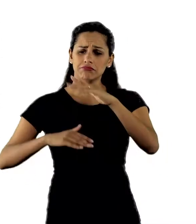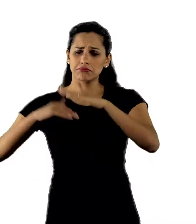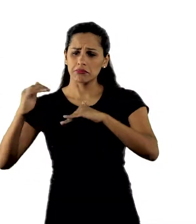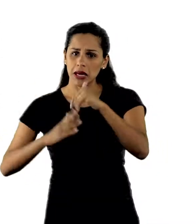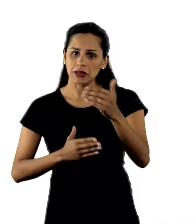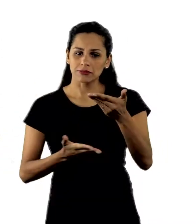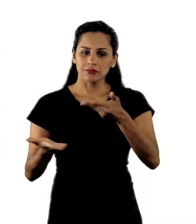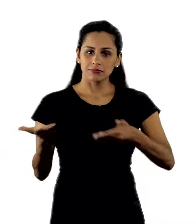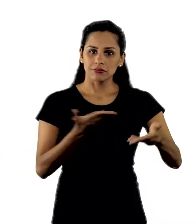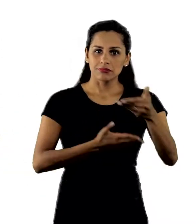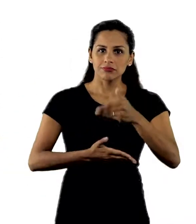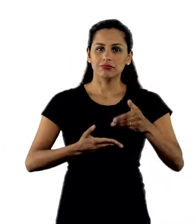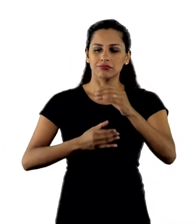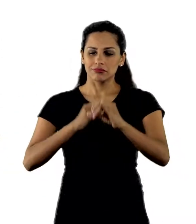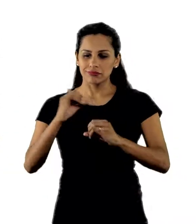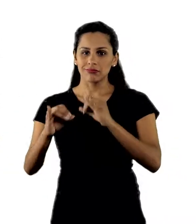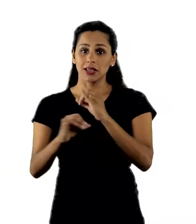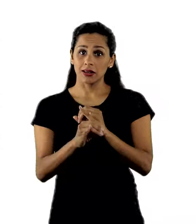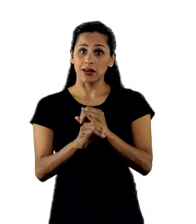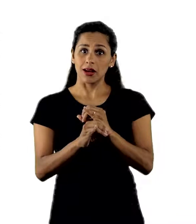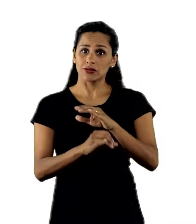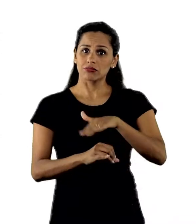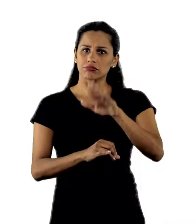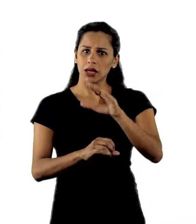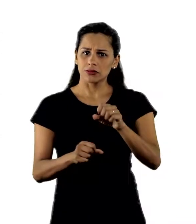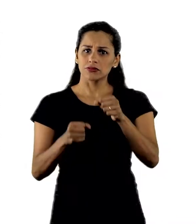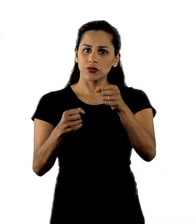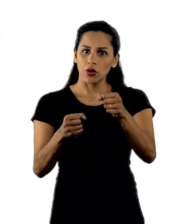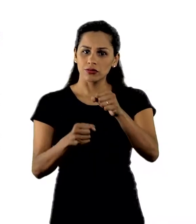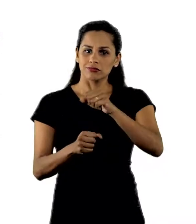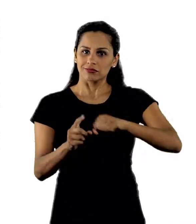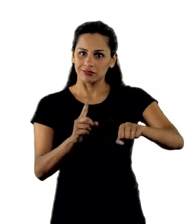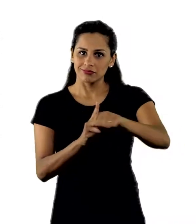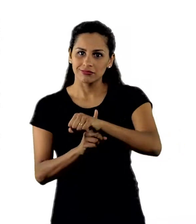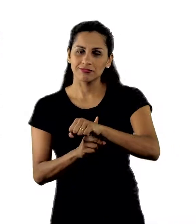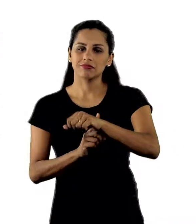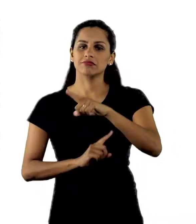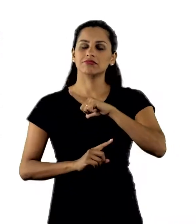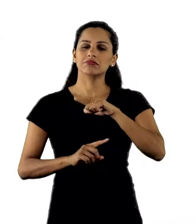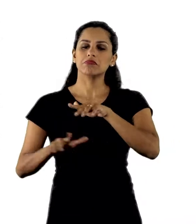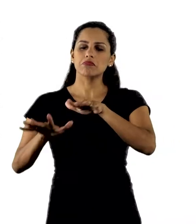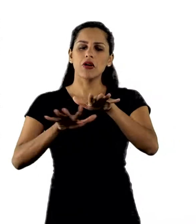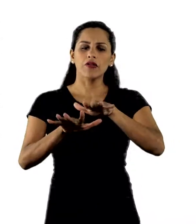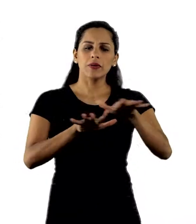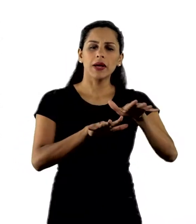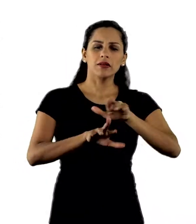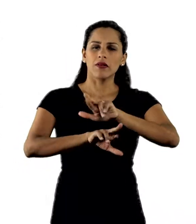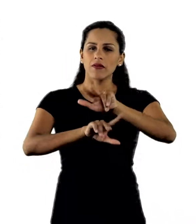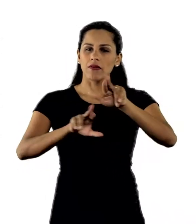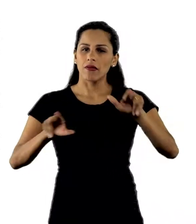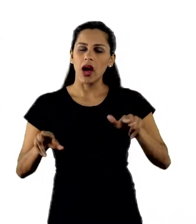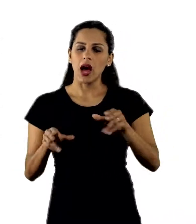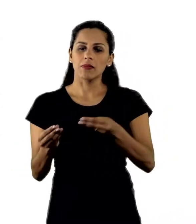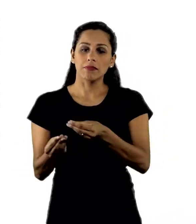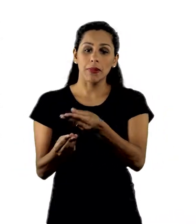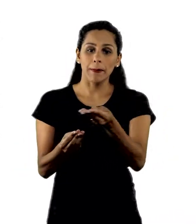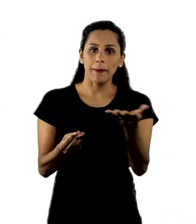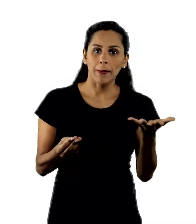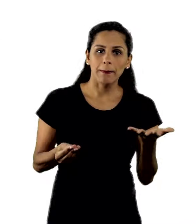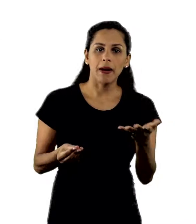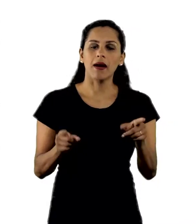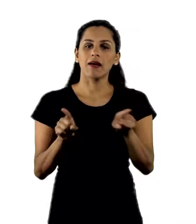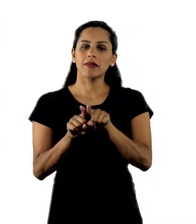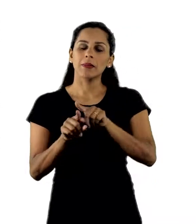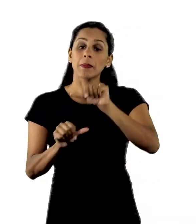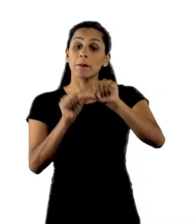e interatividade são cada vez mais evidenciadas na sociedade diversos movimentos pela liberdade de distribuir e modificar